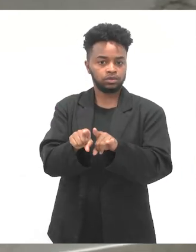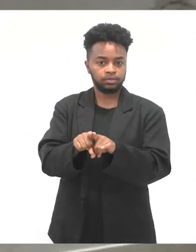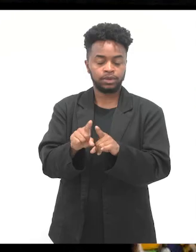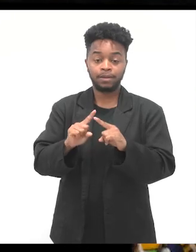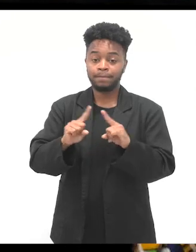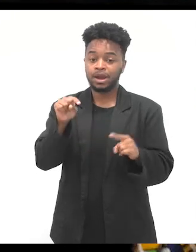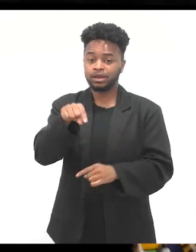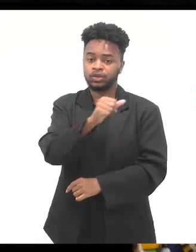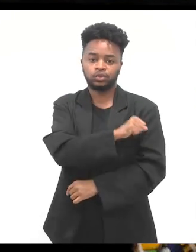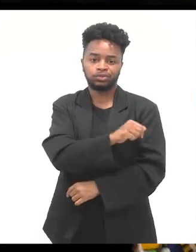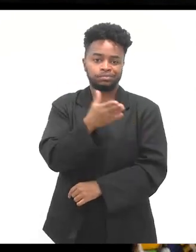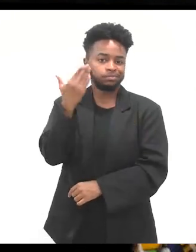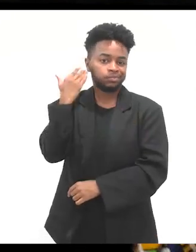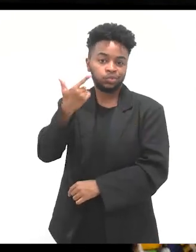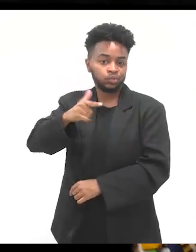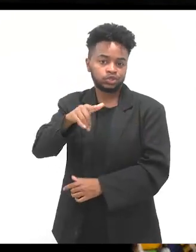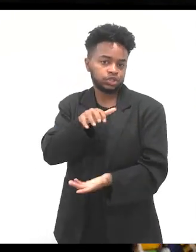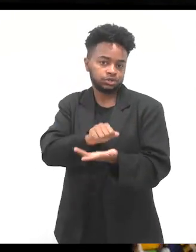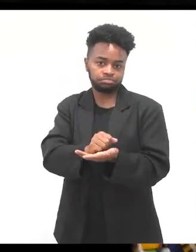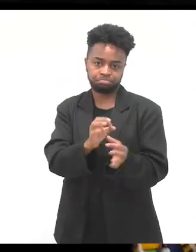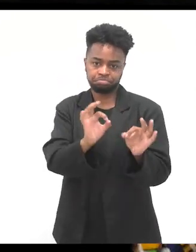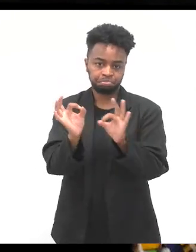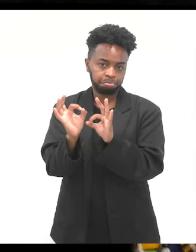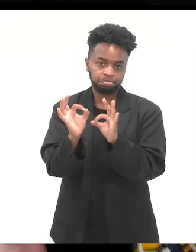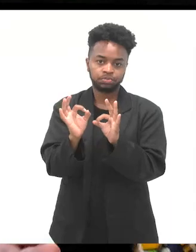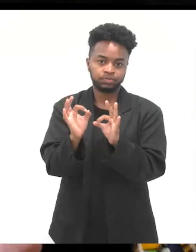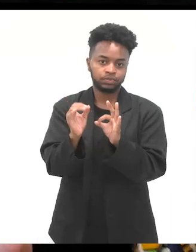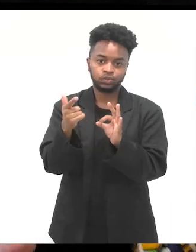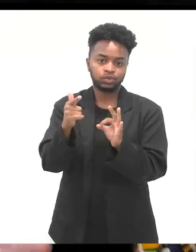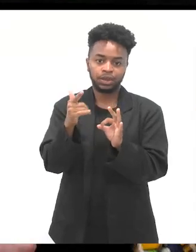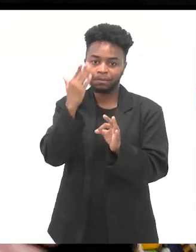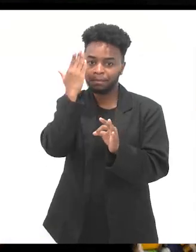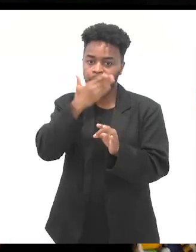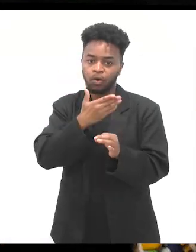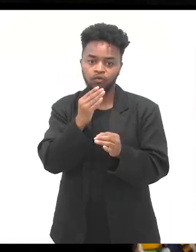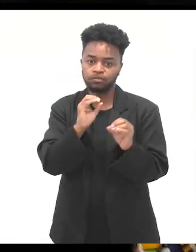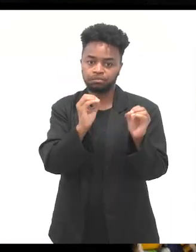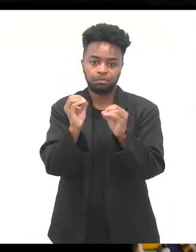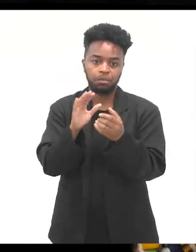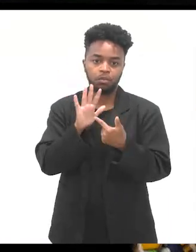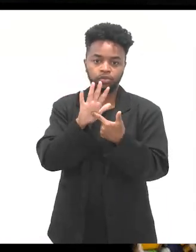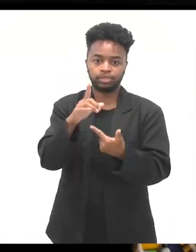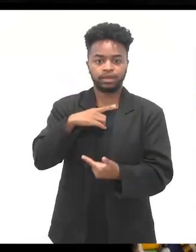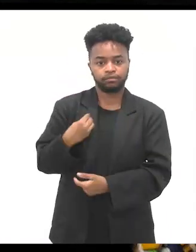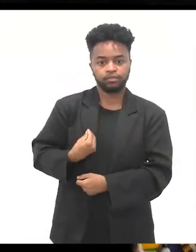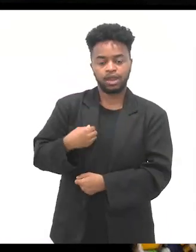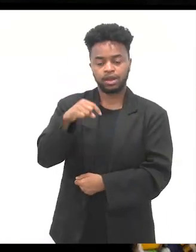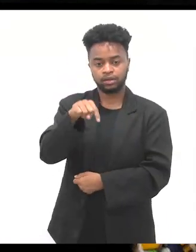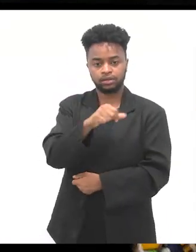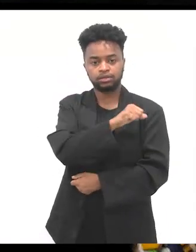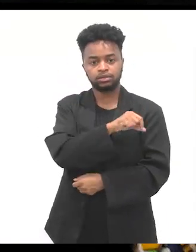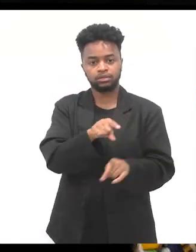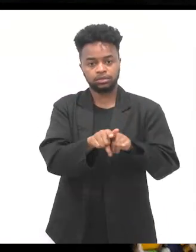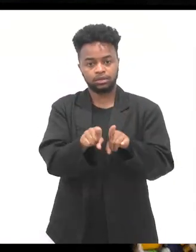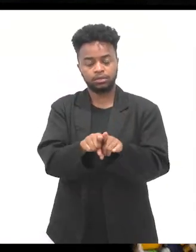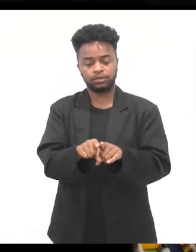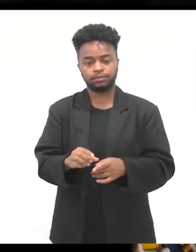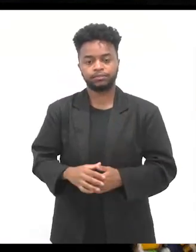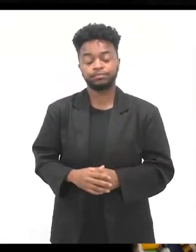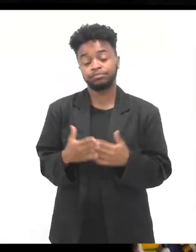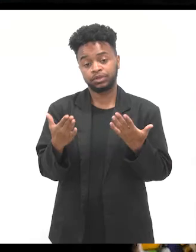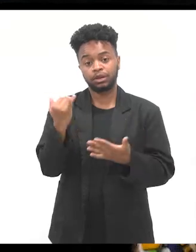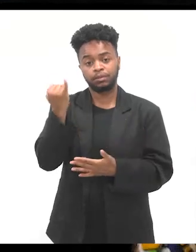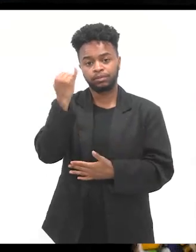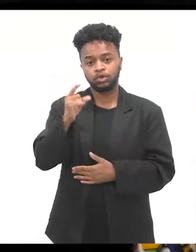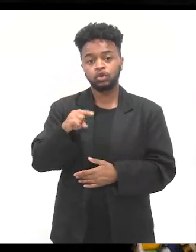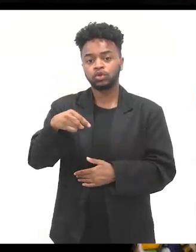São Paulo. Mas assim, no Rio de Janeiro a gente não tinha nada com um exemplar que mostrasse que o bicho está aqui também. Então, essas coisas são